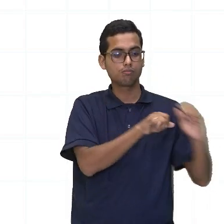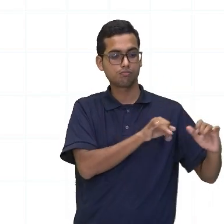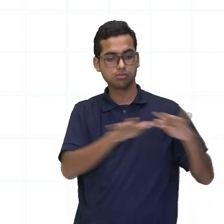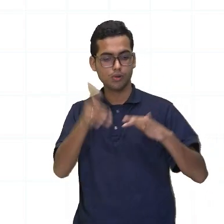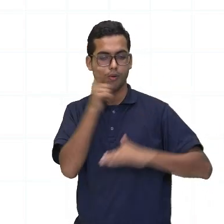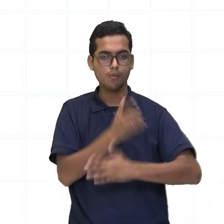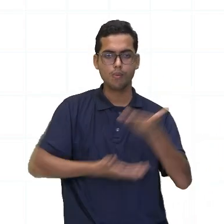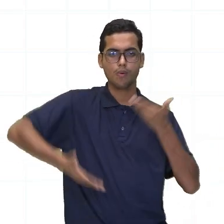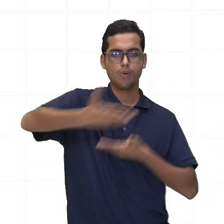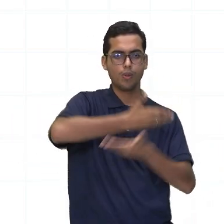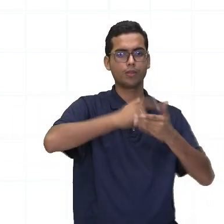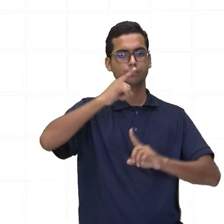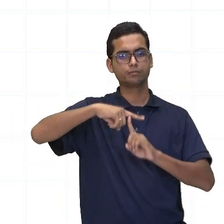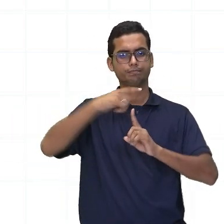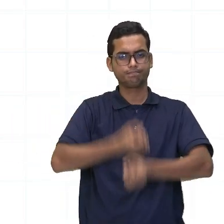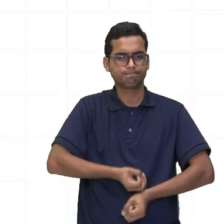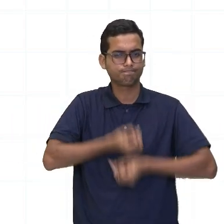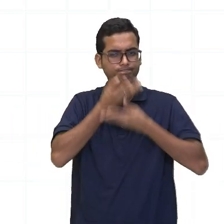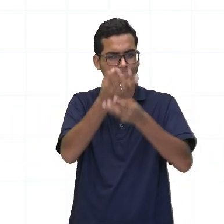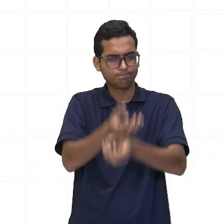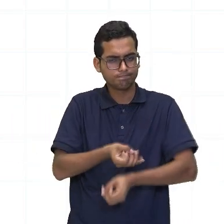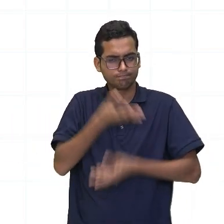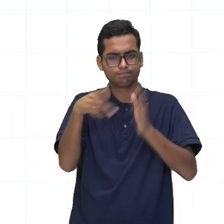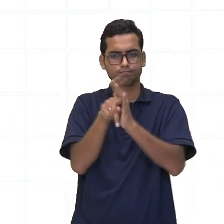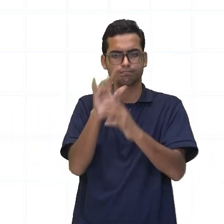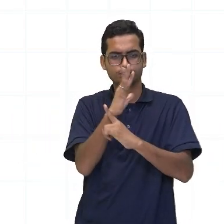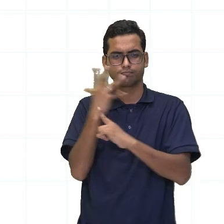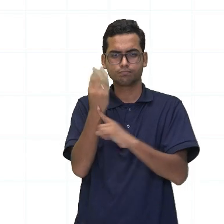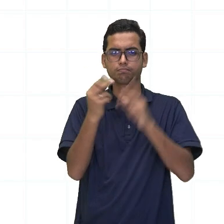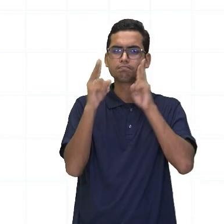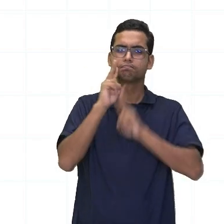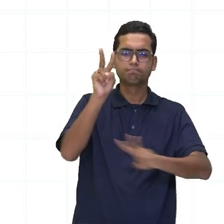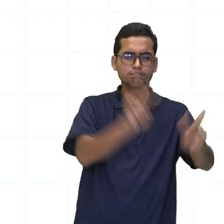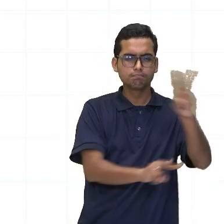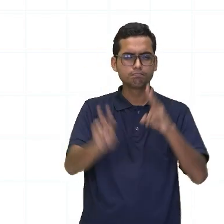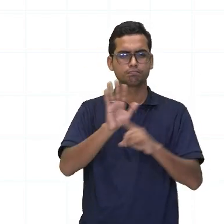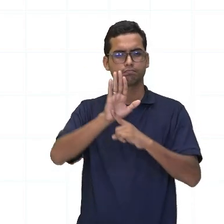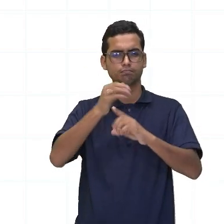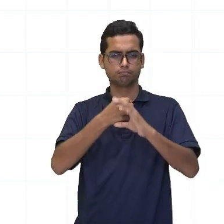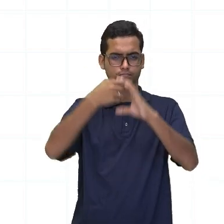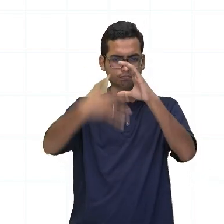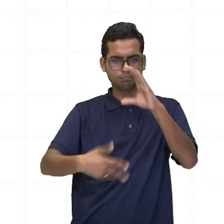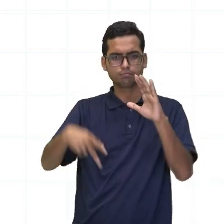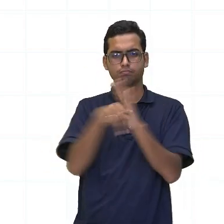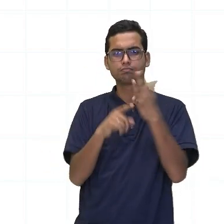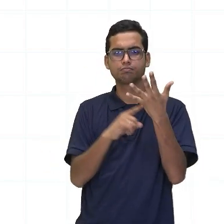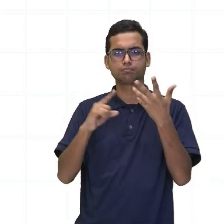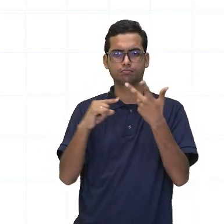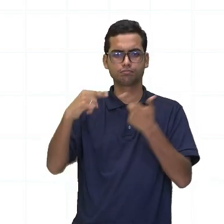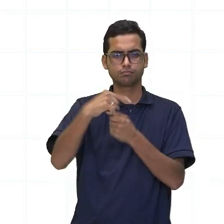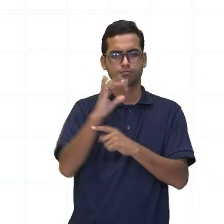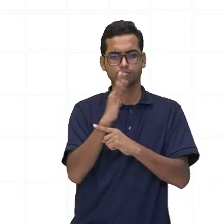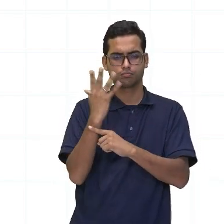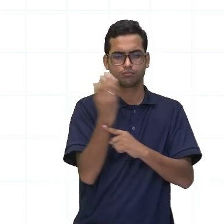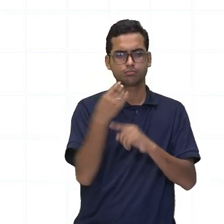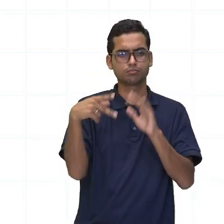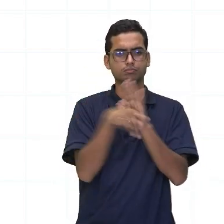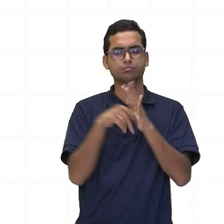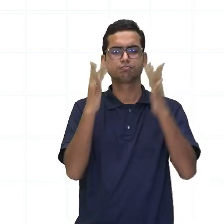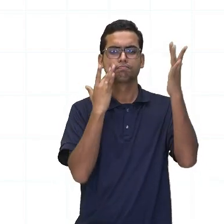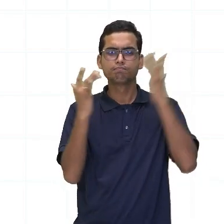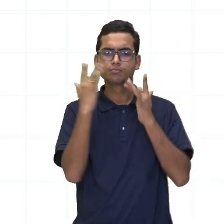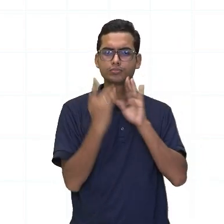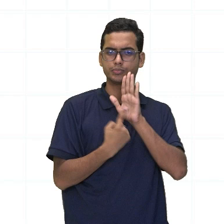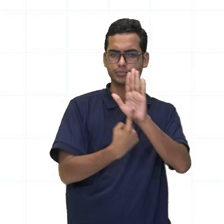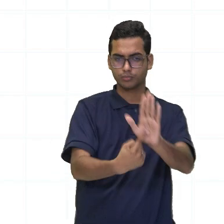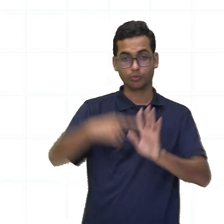das artes visuais que, de certa forma, apresenta características das artes cênicas. Neste tipo de